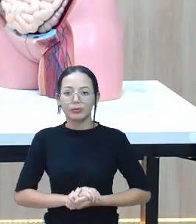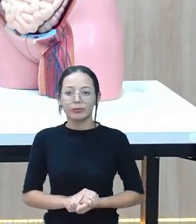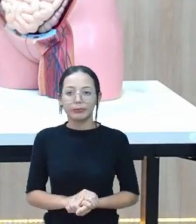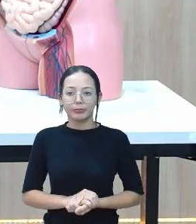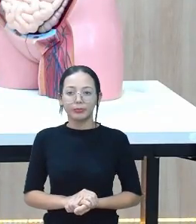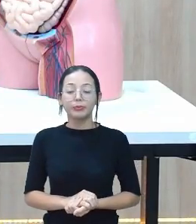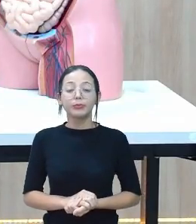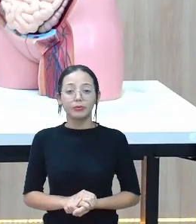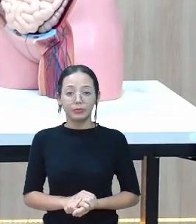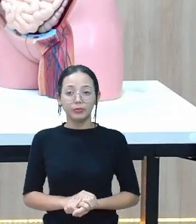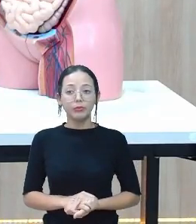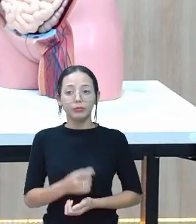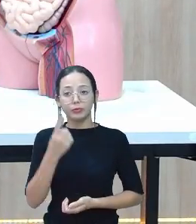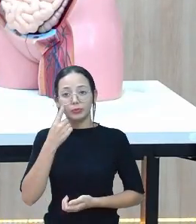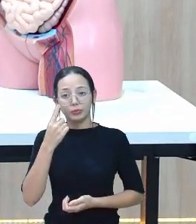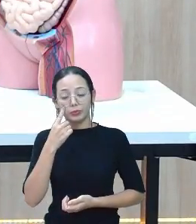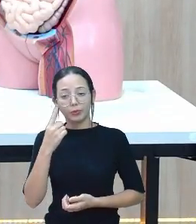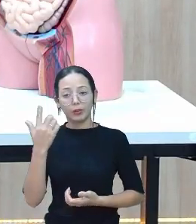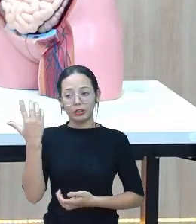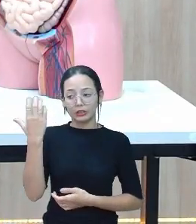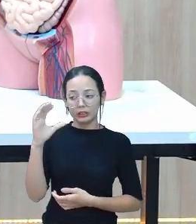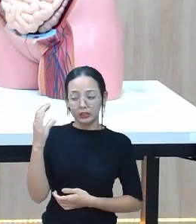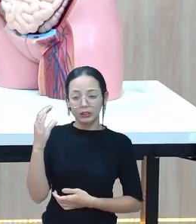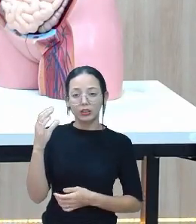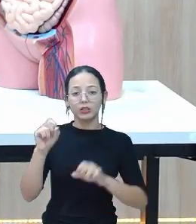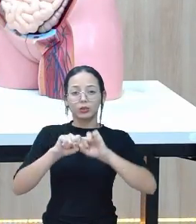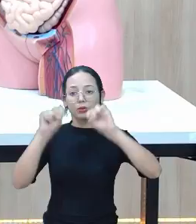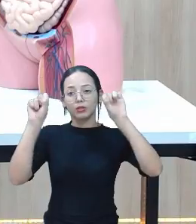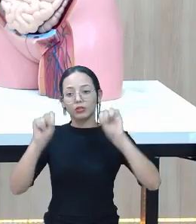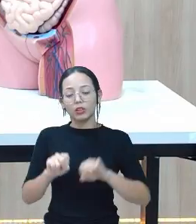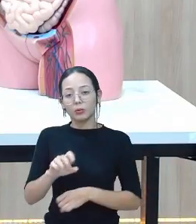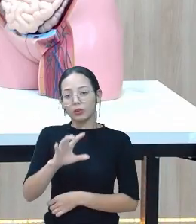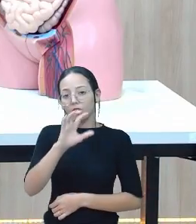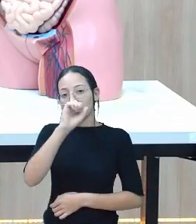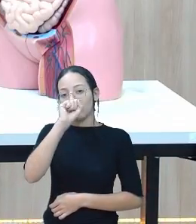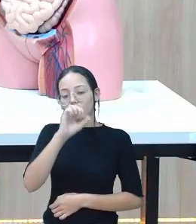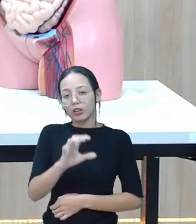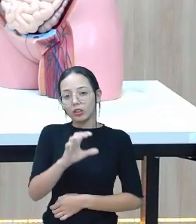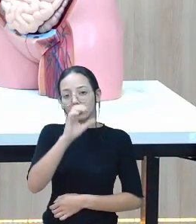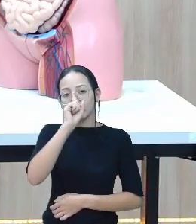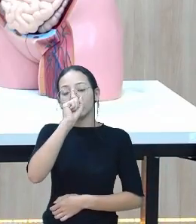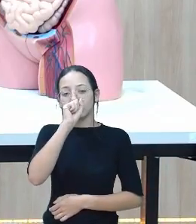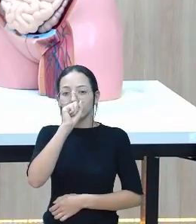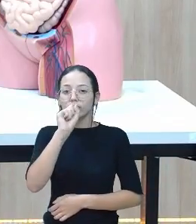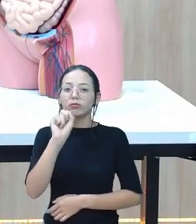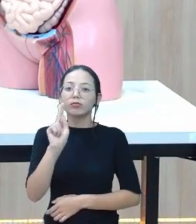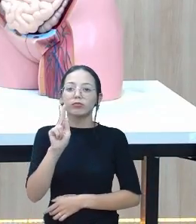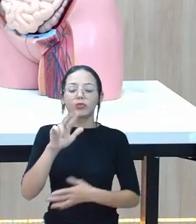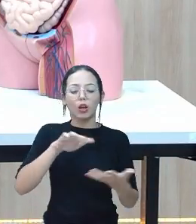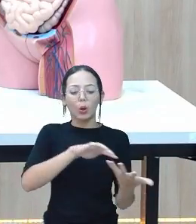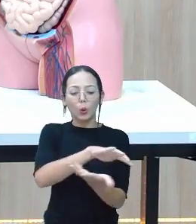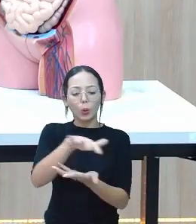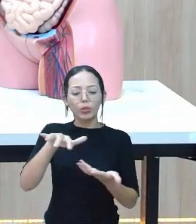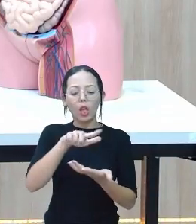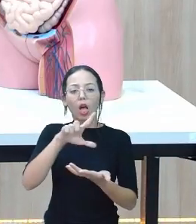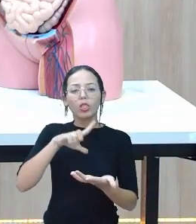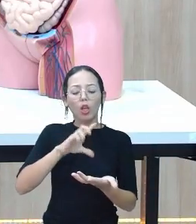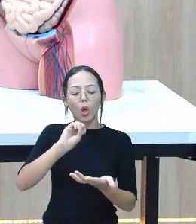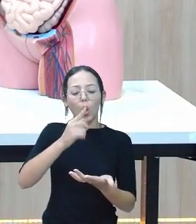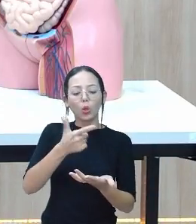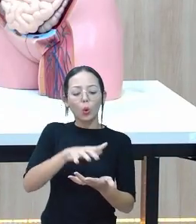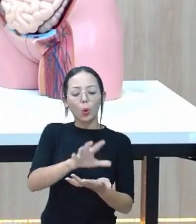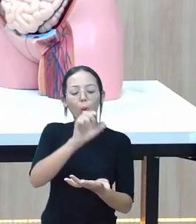E aqui nós temos aqui ciências, o sistema respiratório, não é? Aqui a Terra, onde temos oxigênio para a